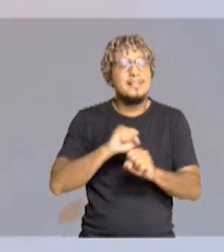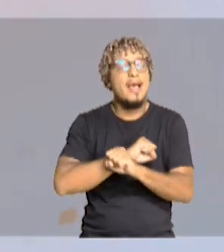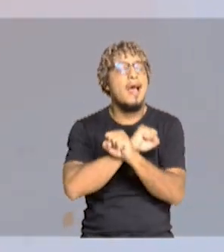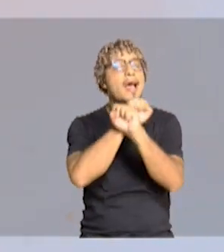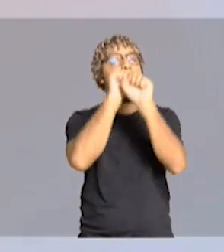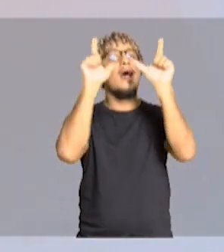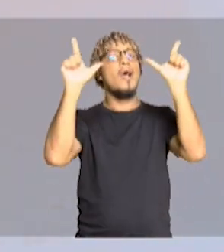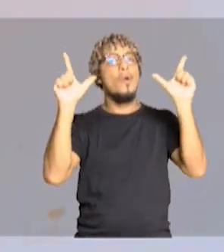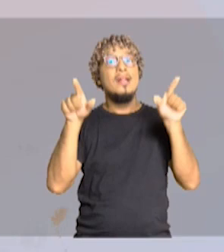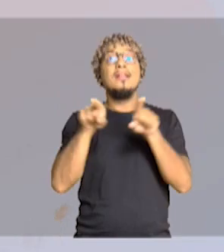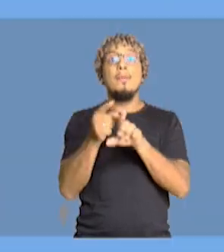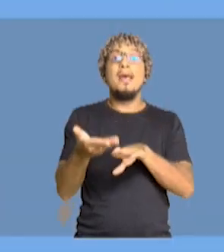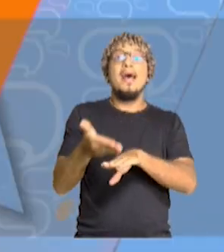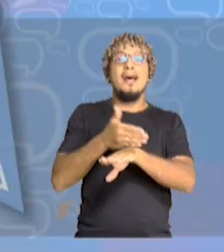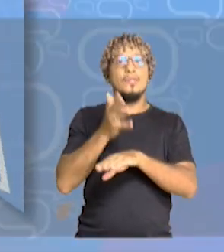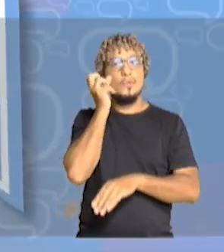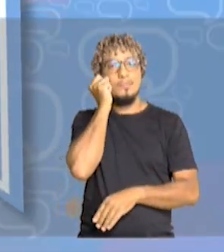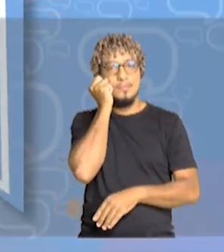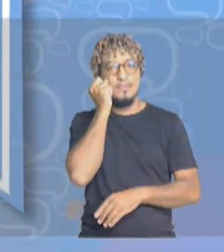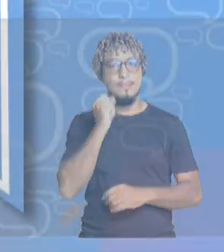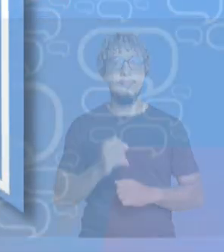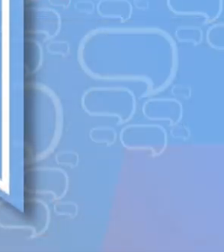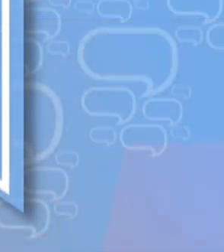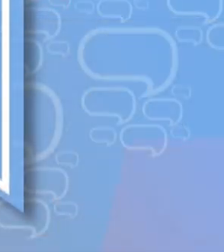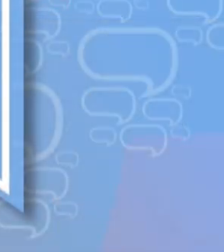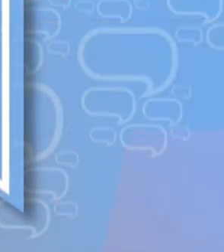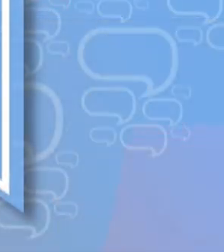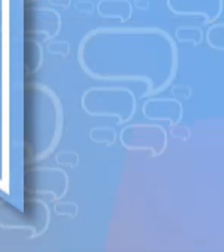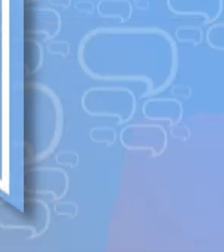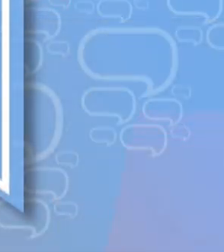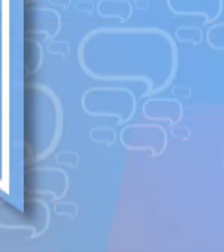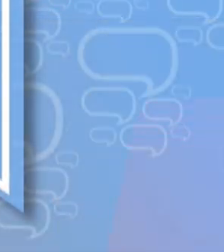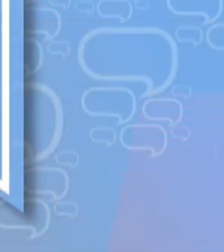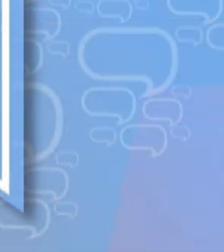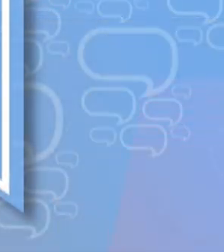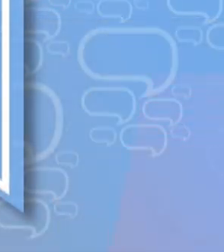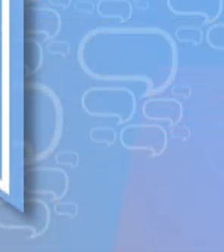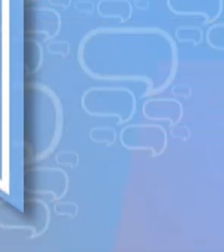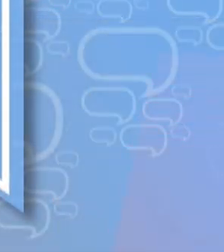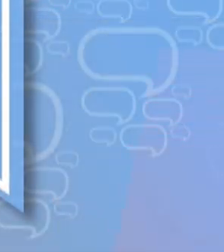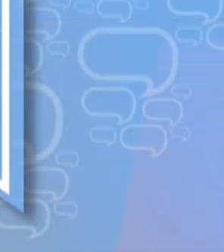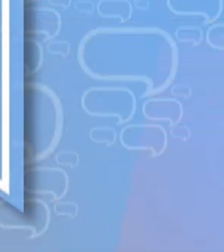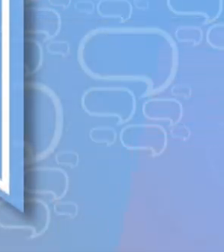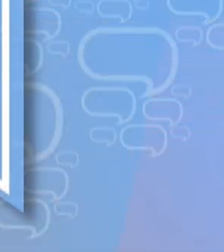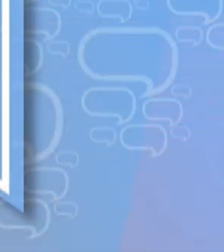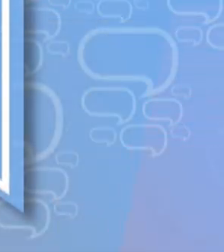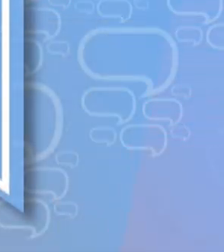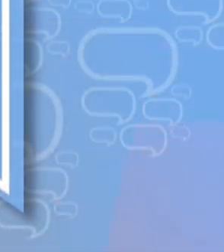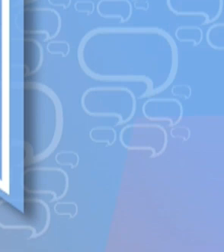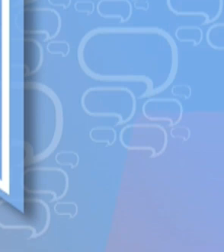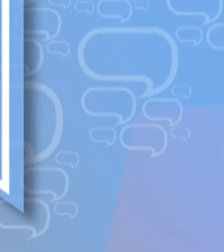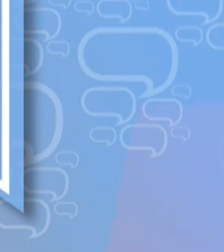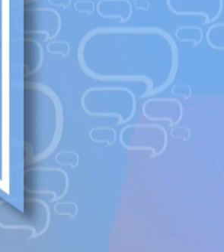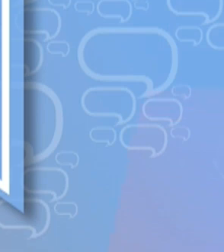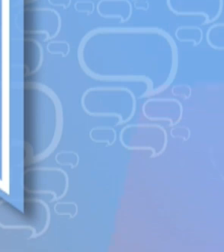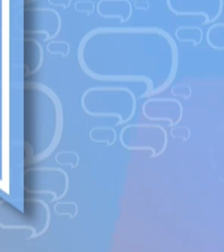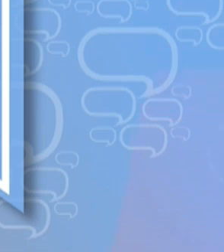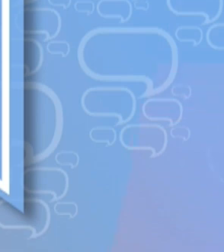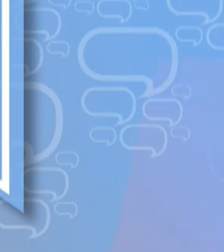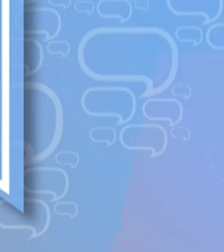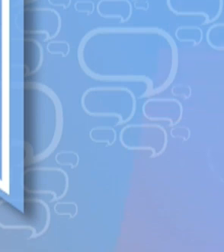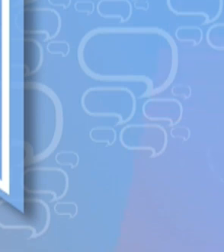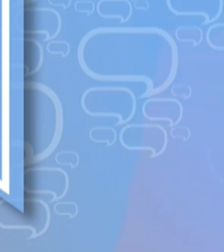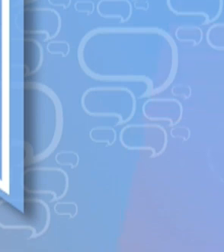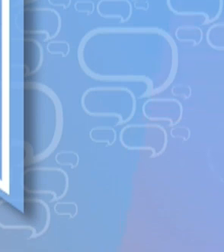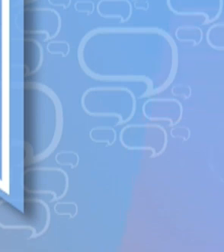que acordar e antes de dormir antes de fazer um exercício físico é preciso alongar